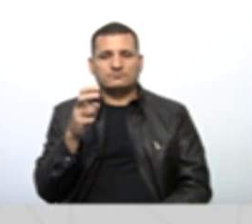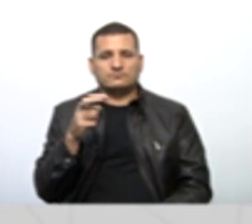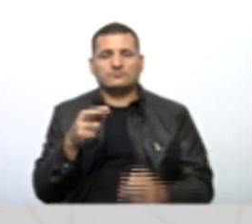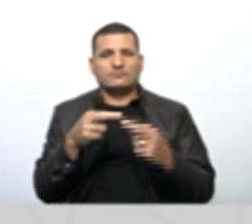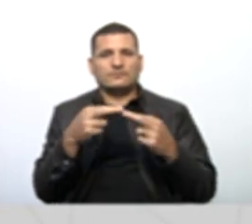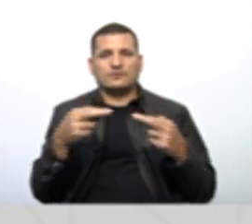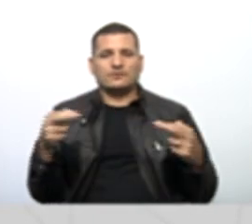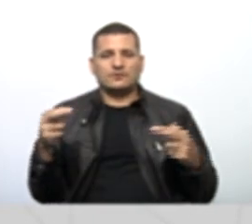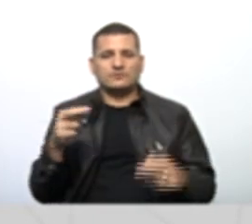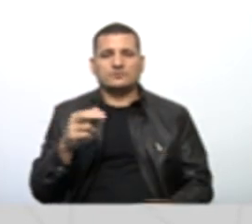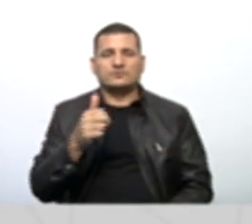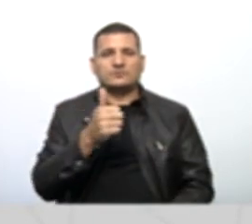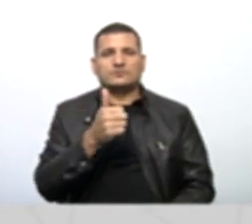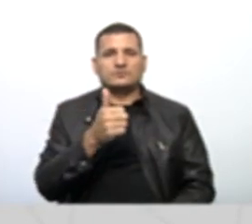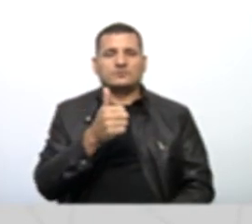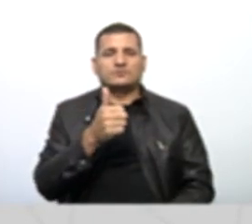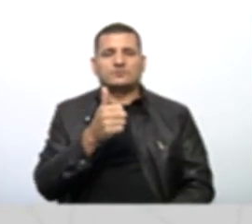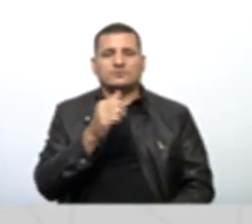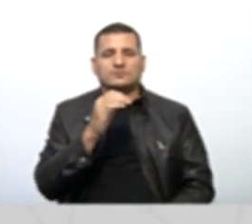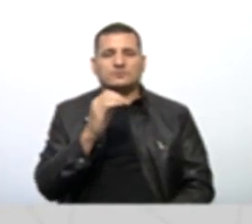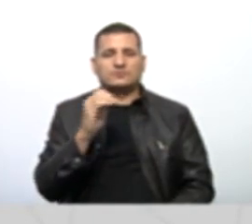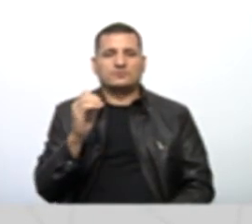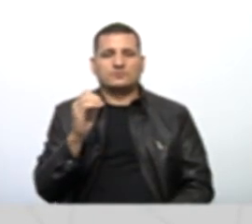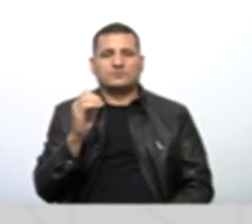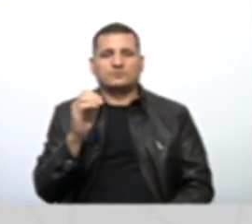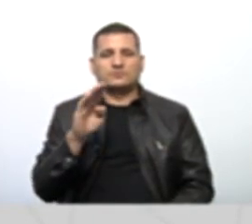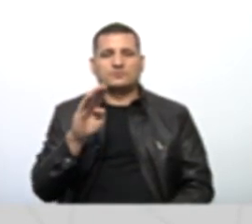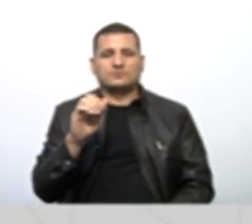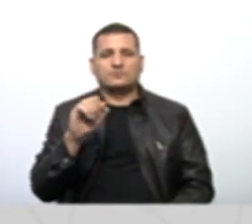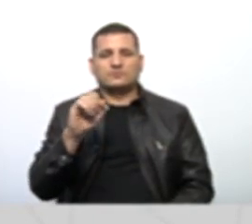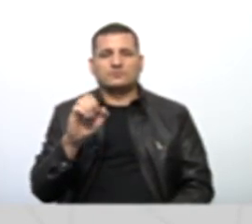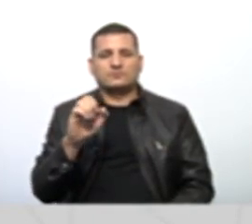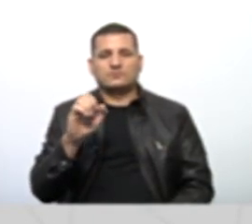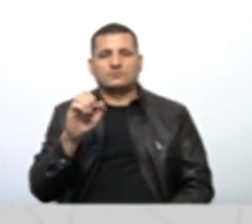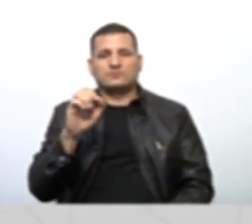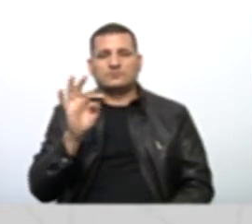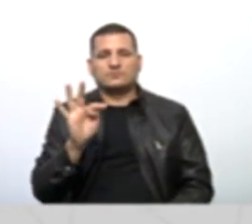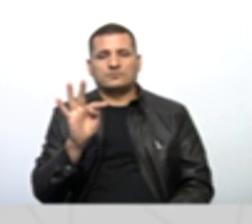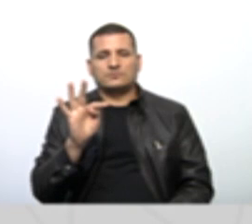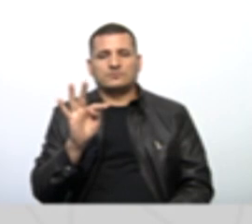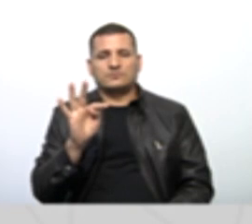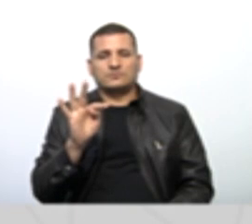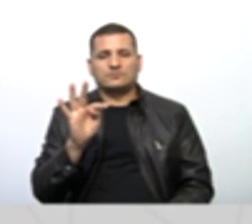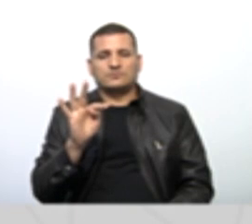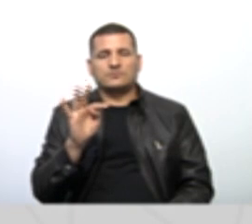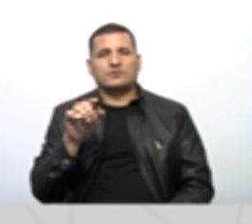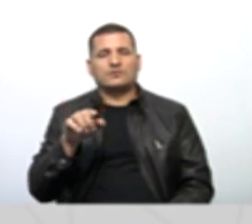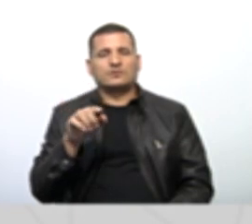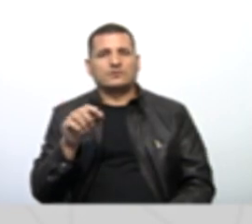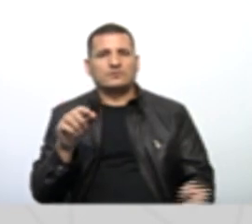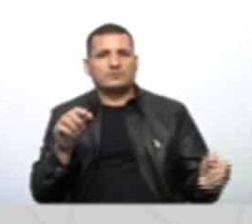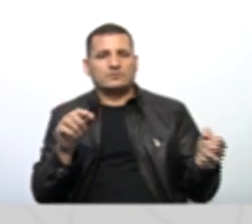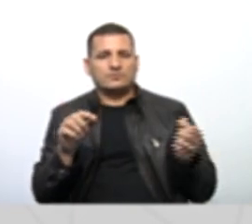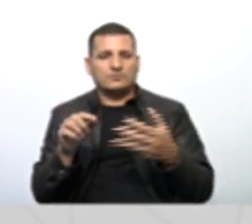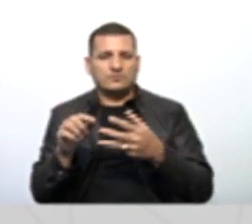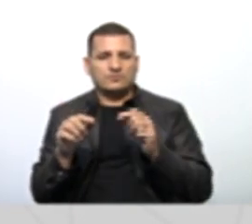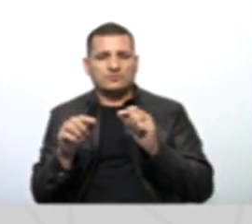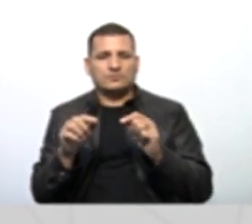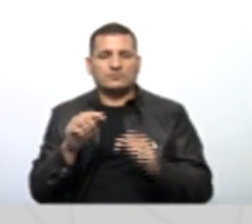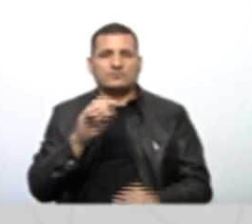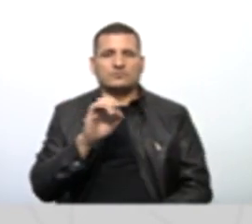base te psol gigabit ethernet ela foi criada com uma nova revisão da norma ea tia